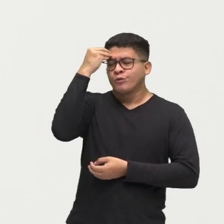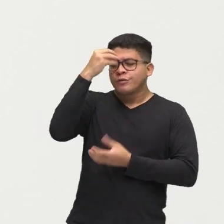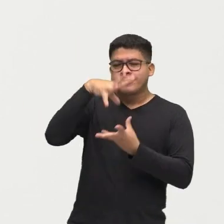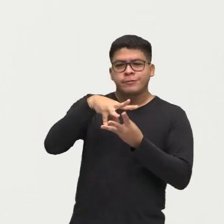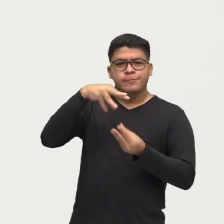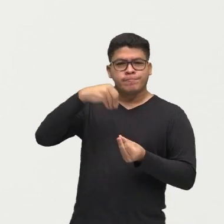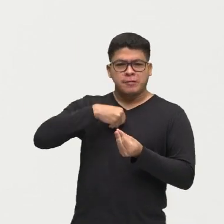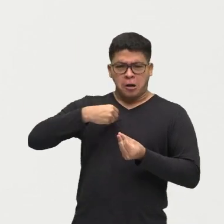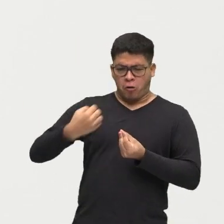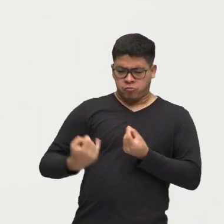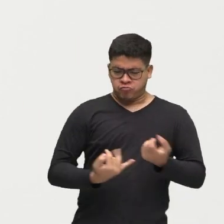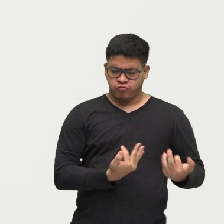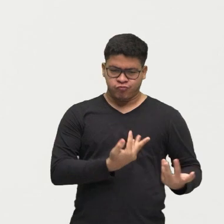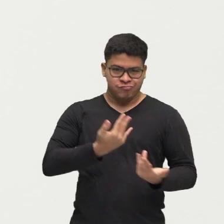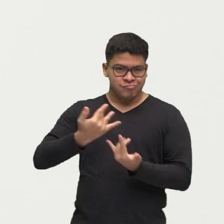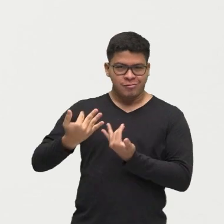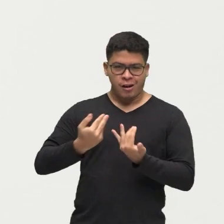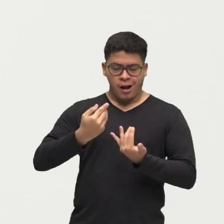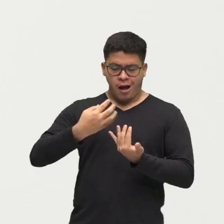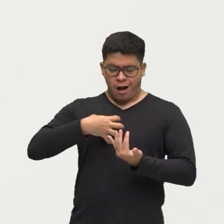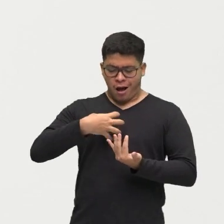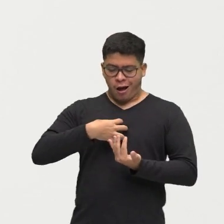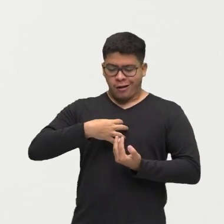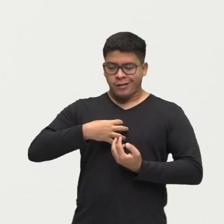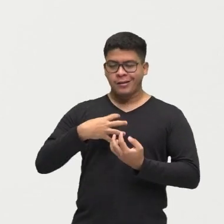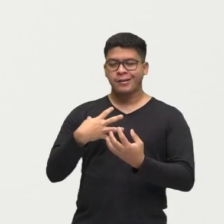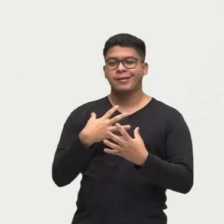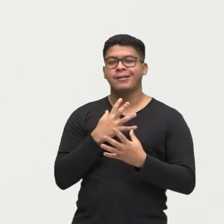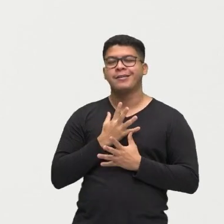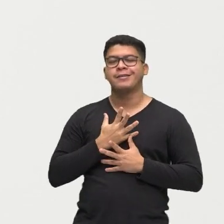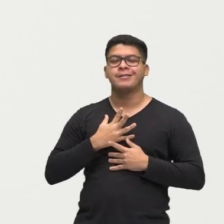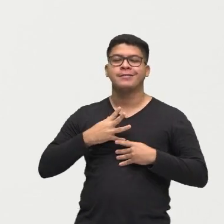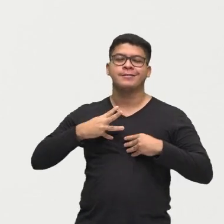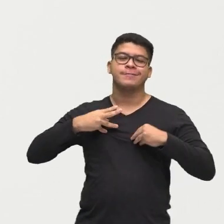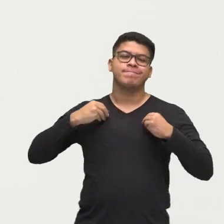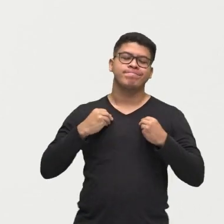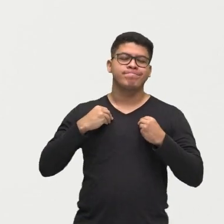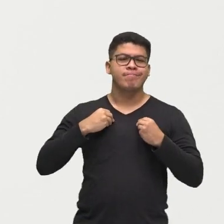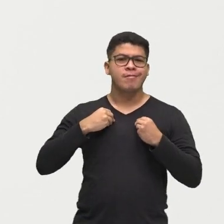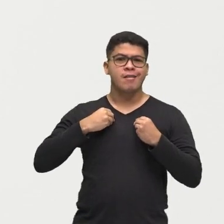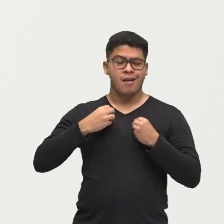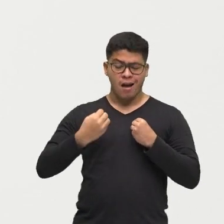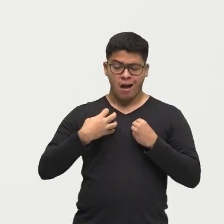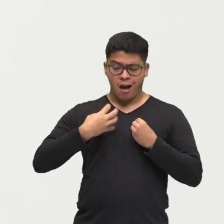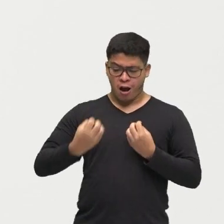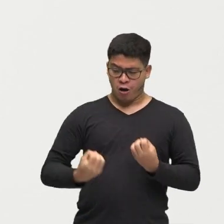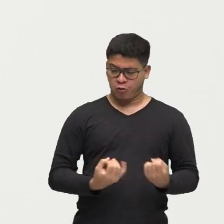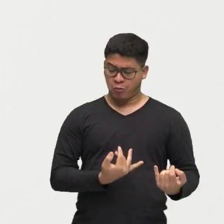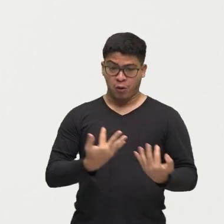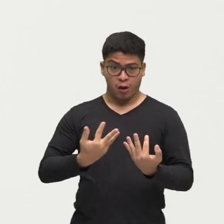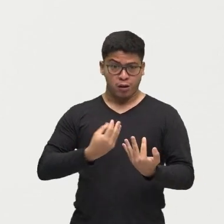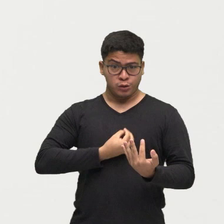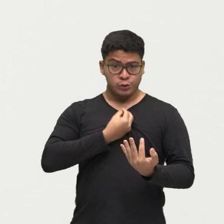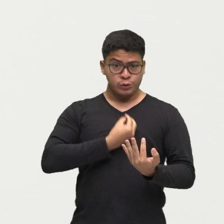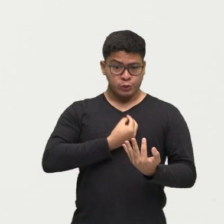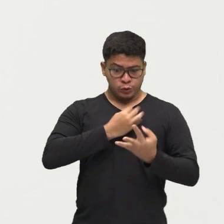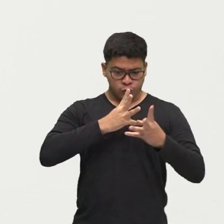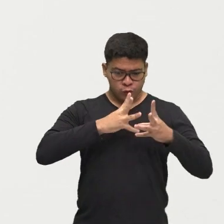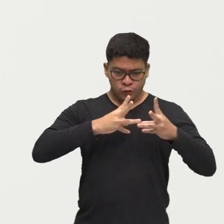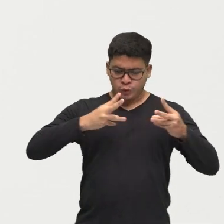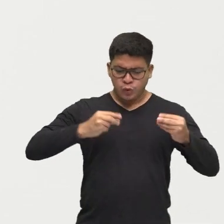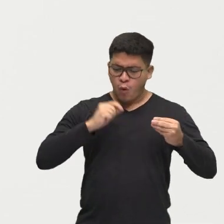Esta chama que alenta e consome, que é a vida e que a vida destrói. Como é que se veio